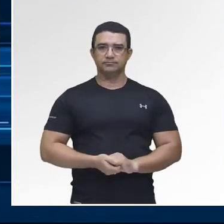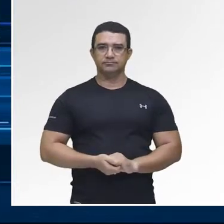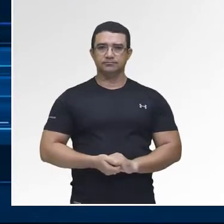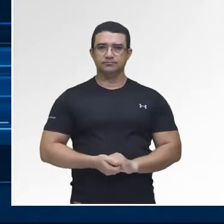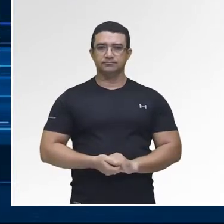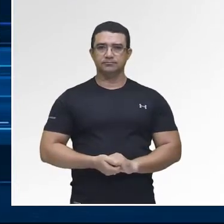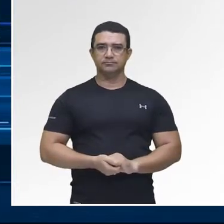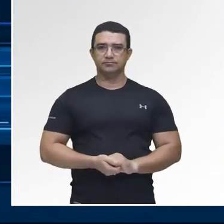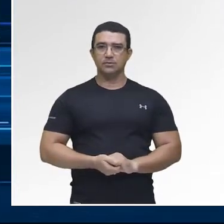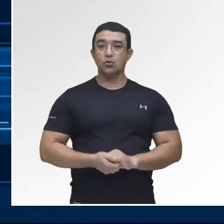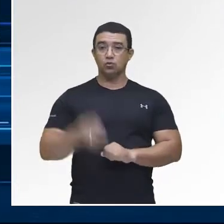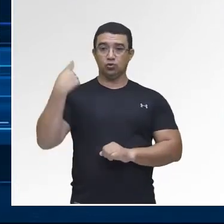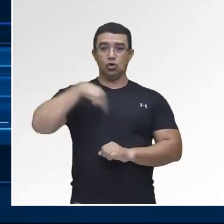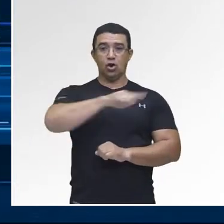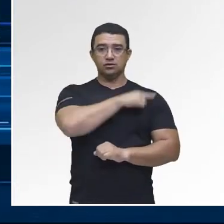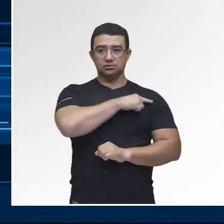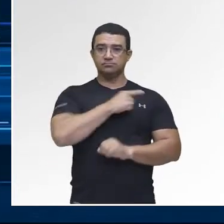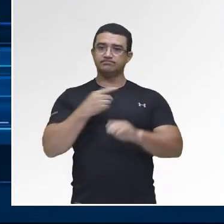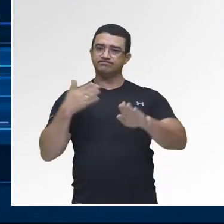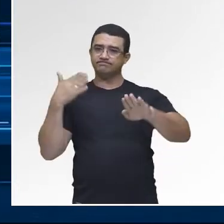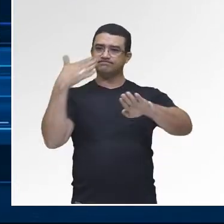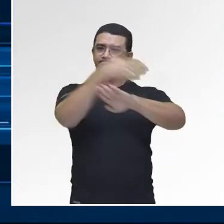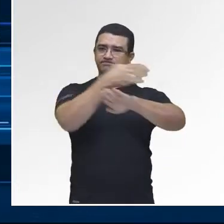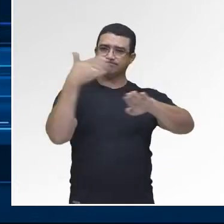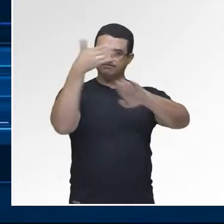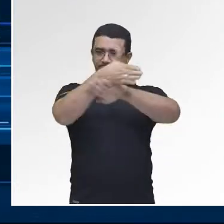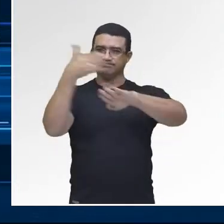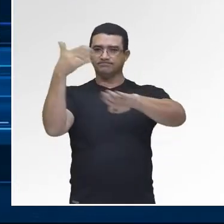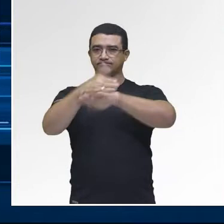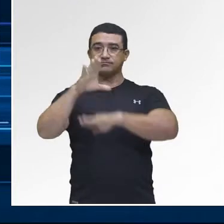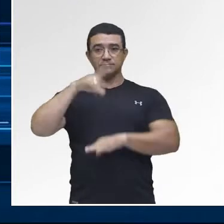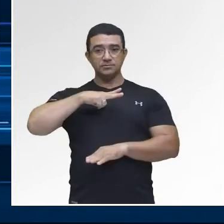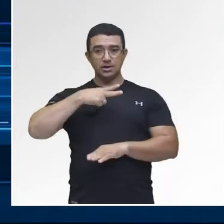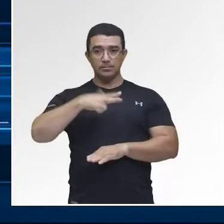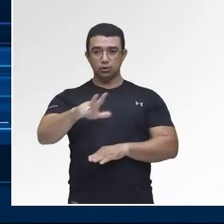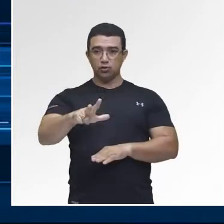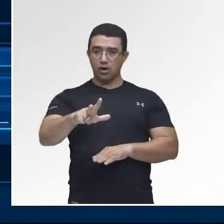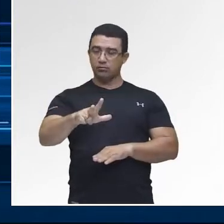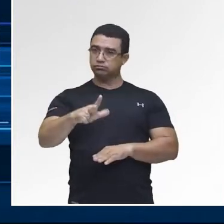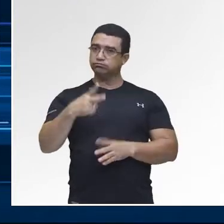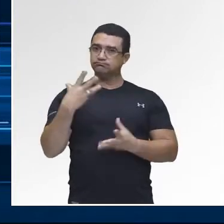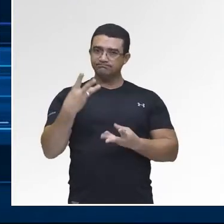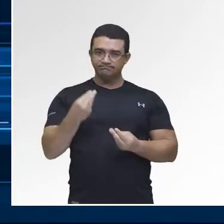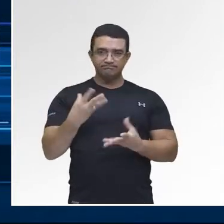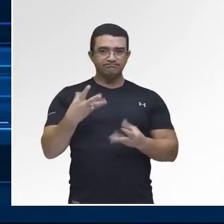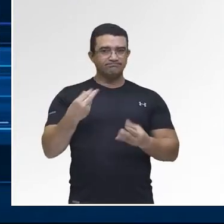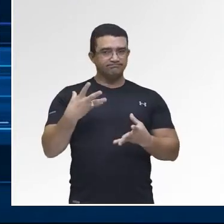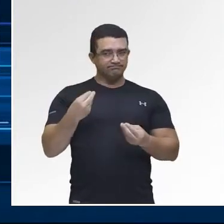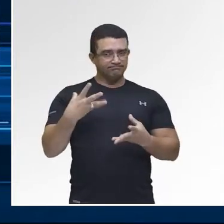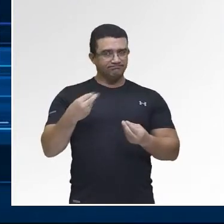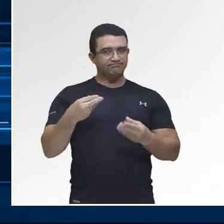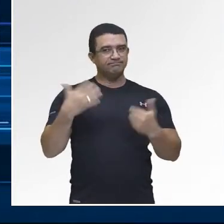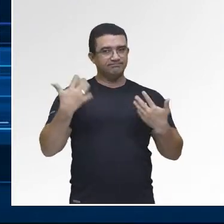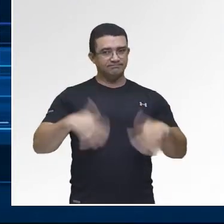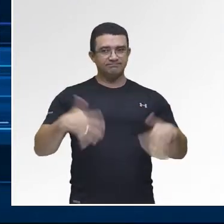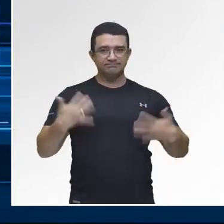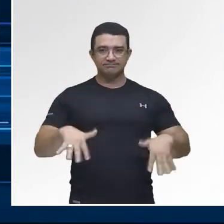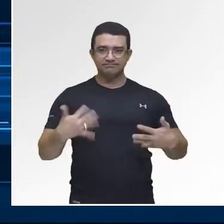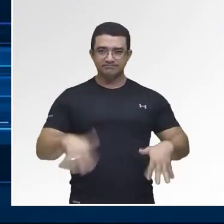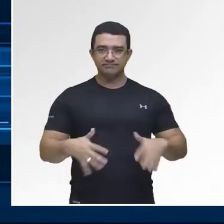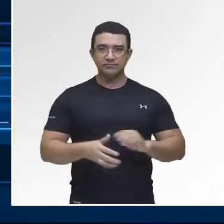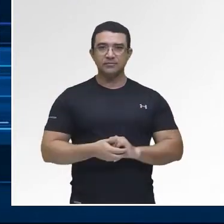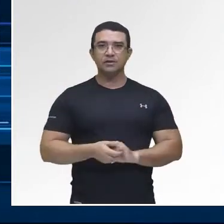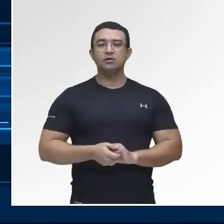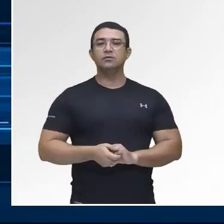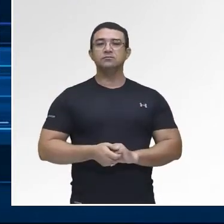Nós visitamos Portugal várias vezes, tá? We have, olha só a presença de novo, né? Como